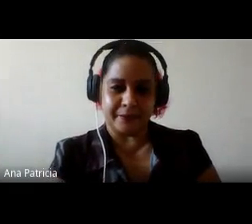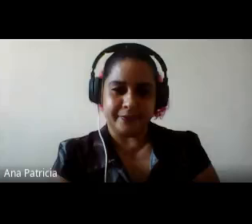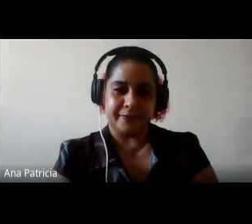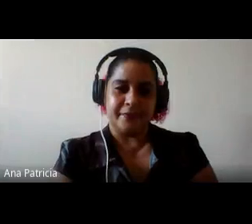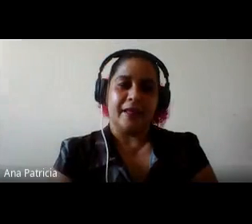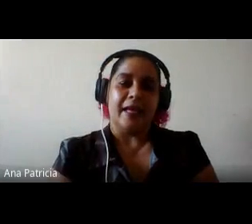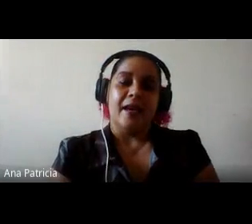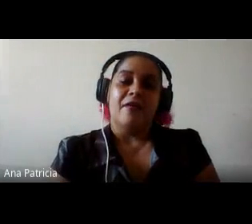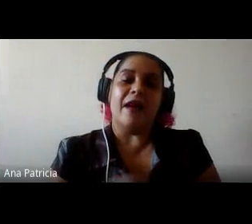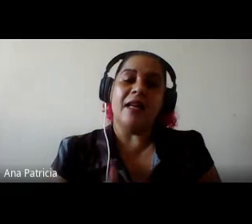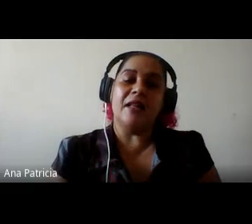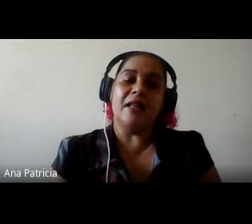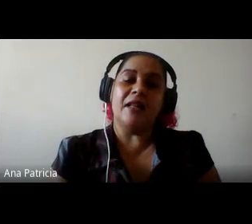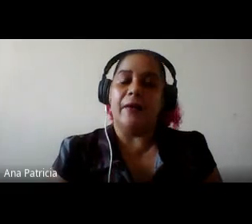complicado.